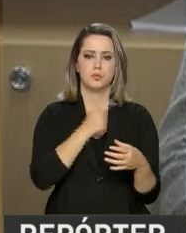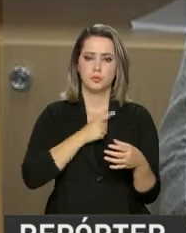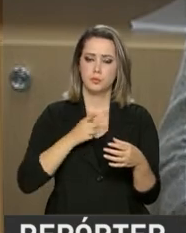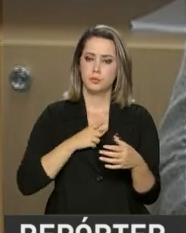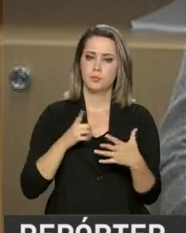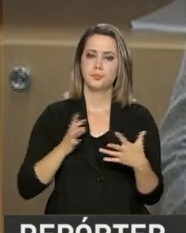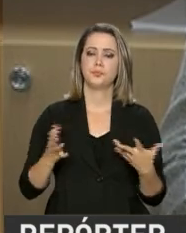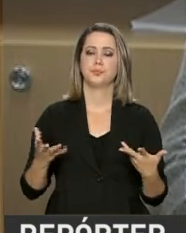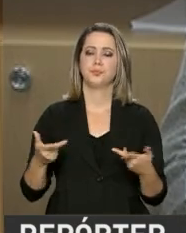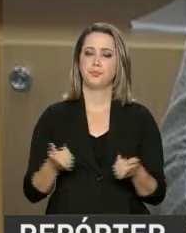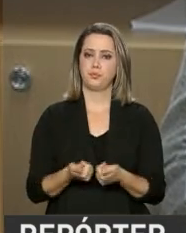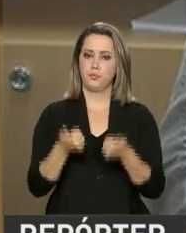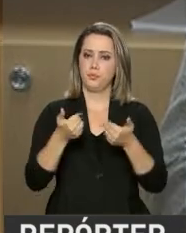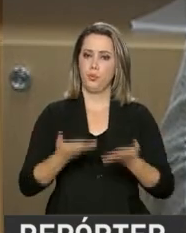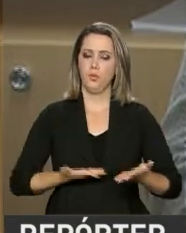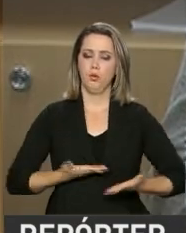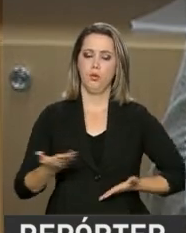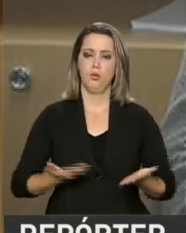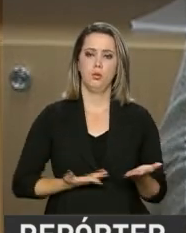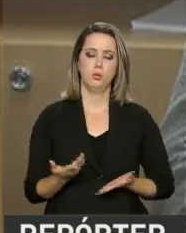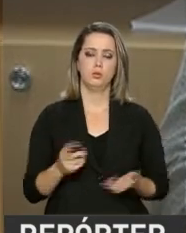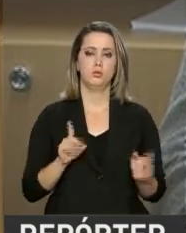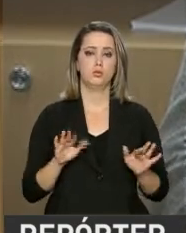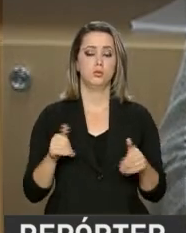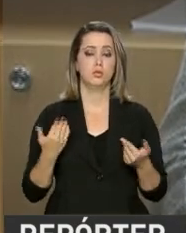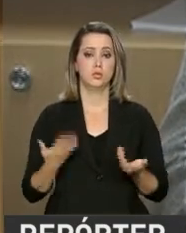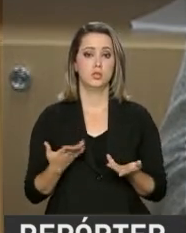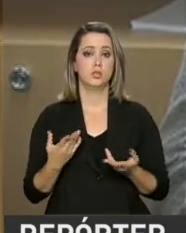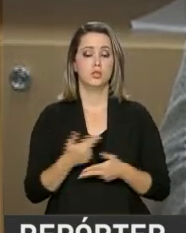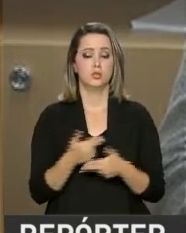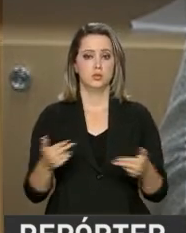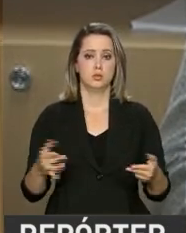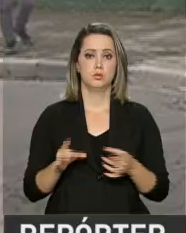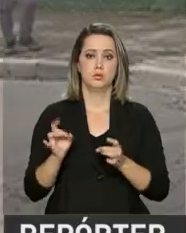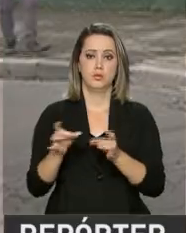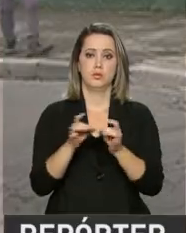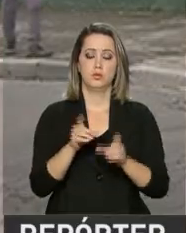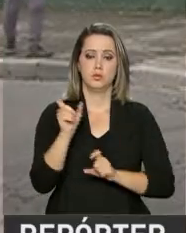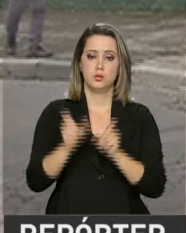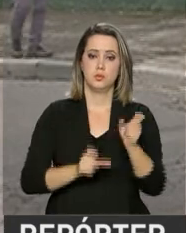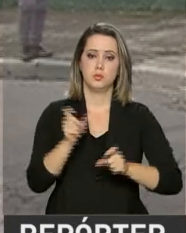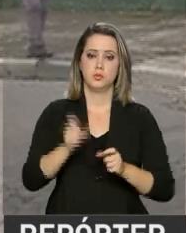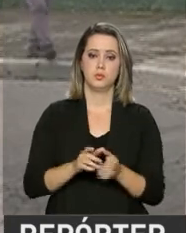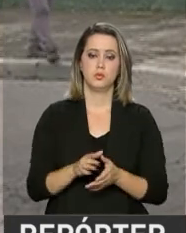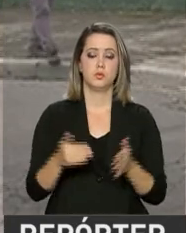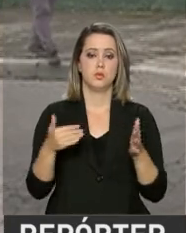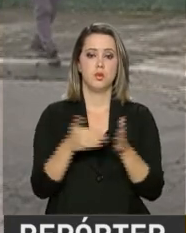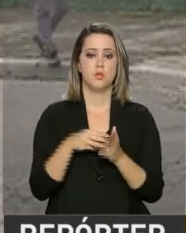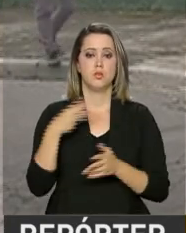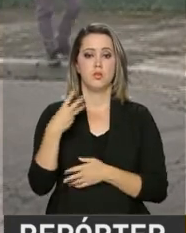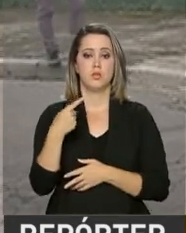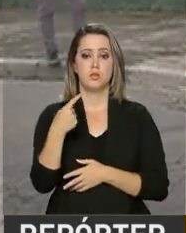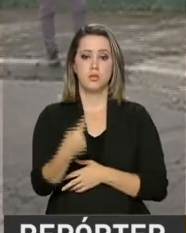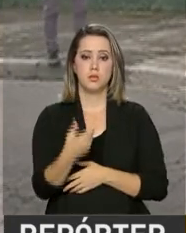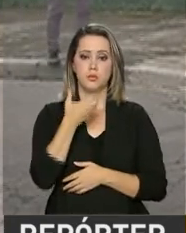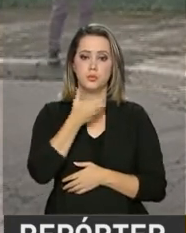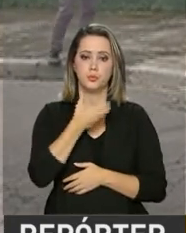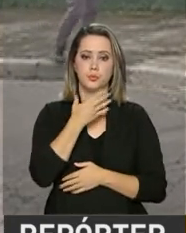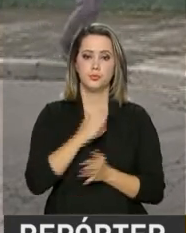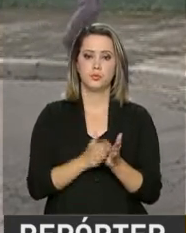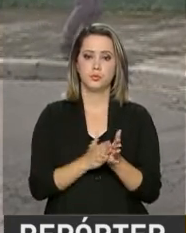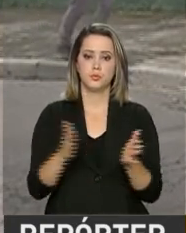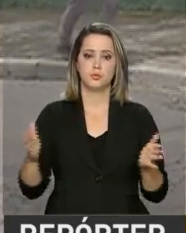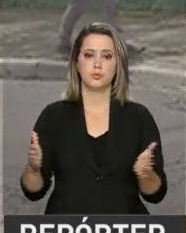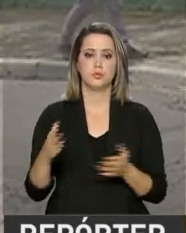qualidade de serviço e de produto que o consumo a campanha vai até o dia 31 de dezembro e neste período